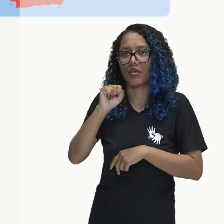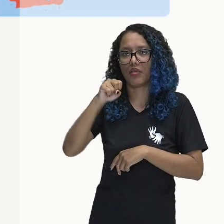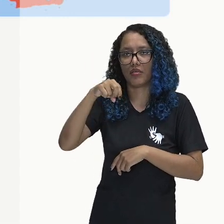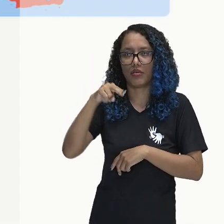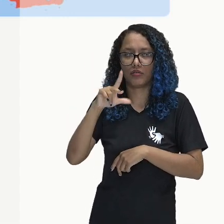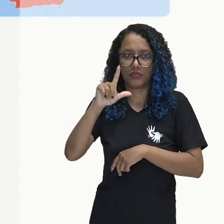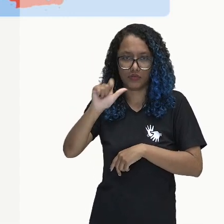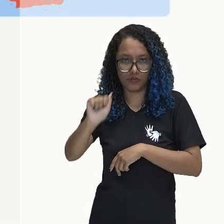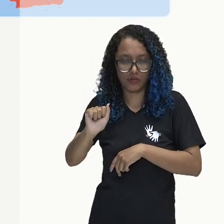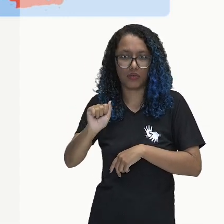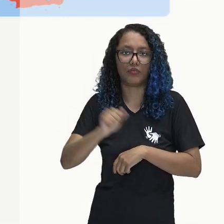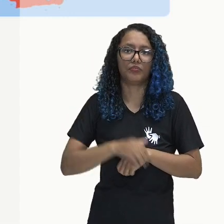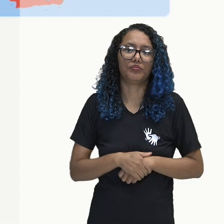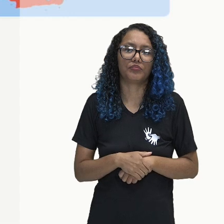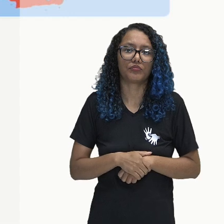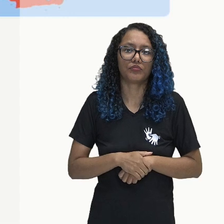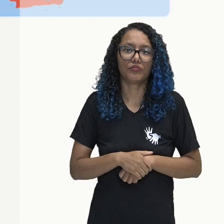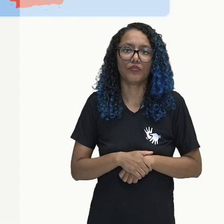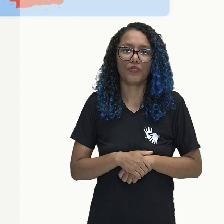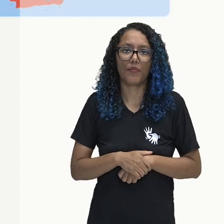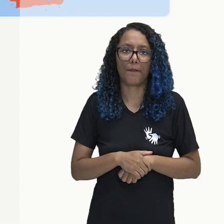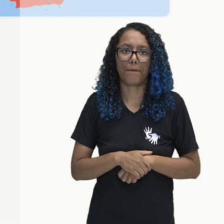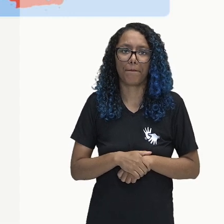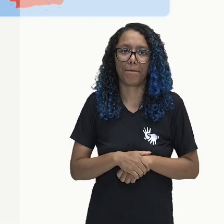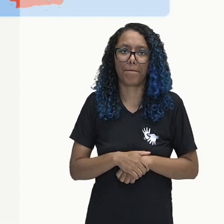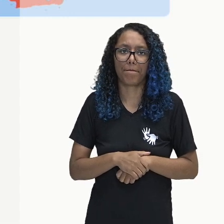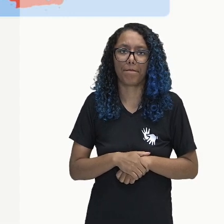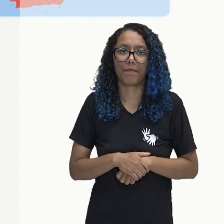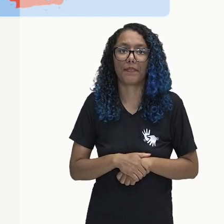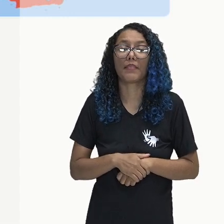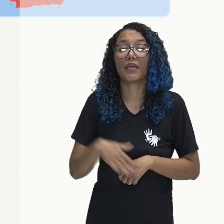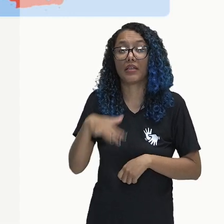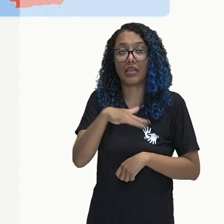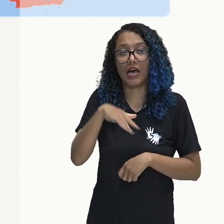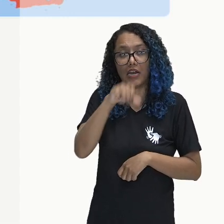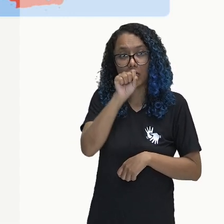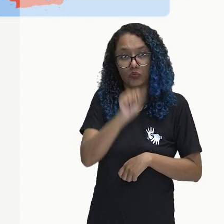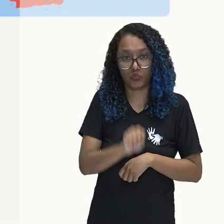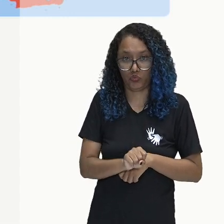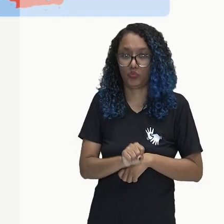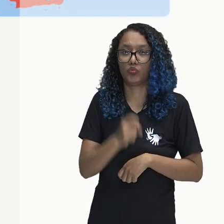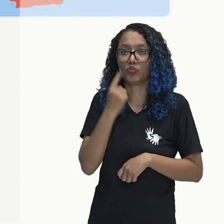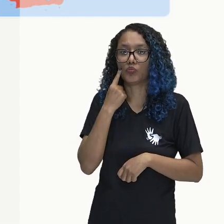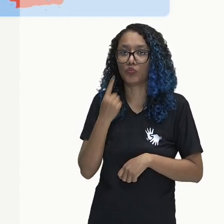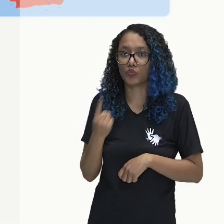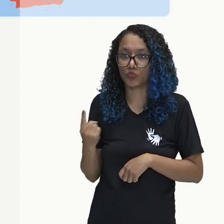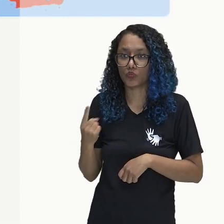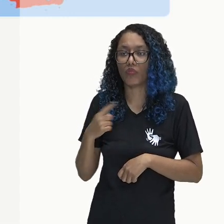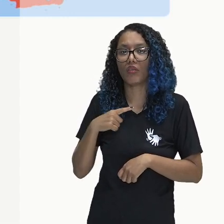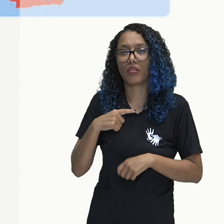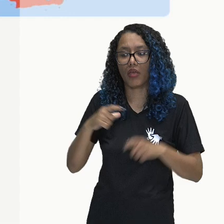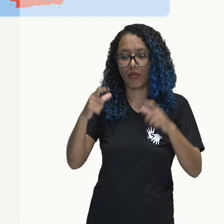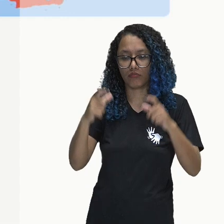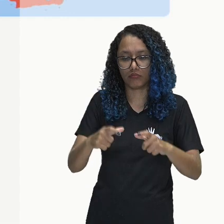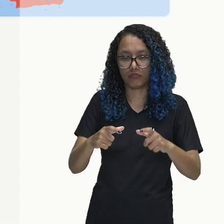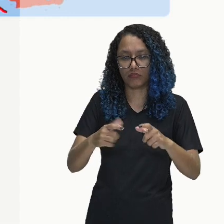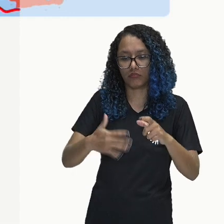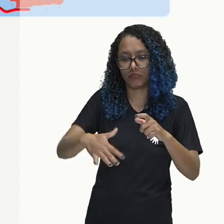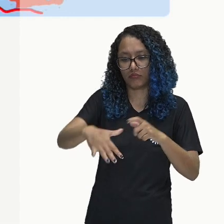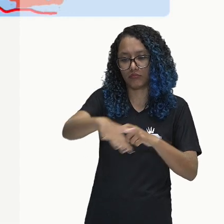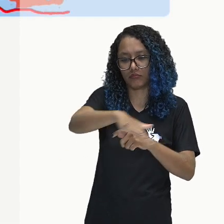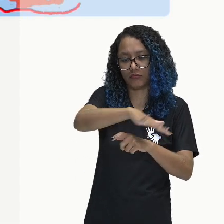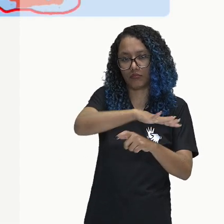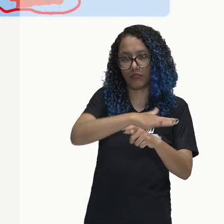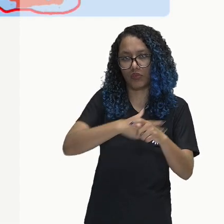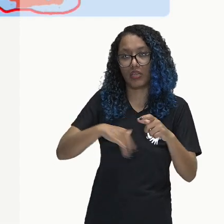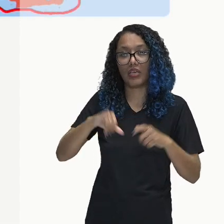insular. E a gente vê que ao sul do território grego está uma ilha, tá, gente? E essa